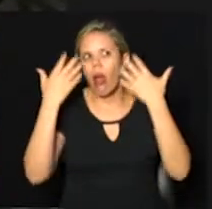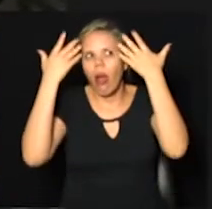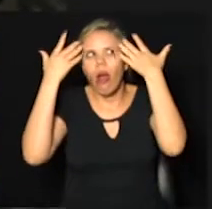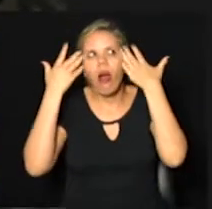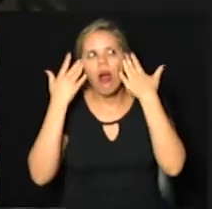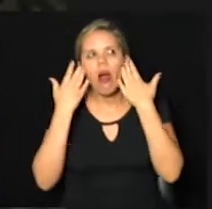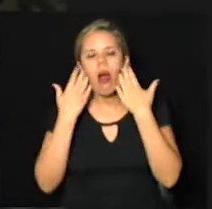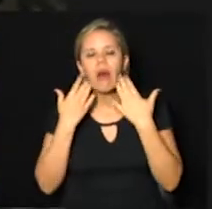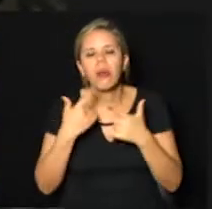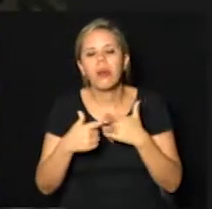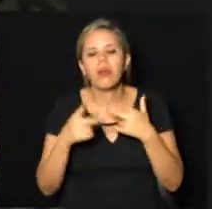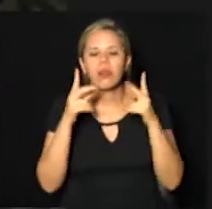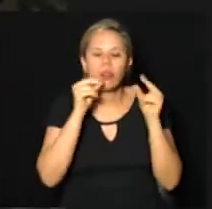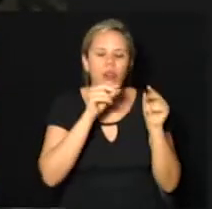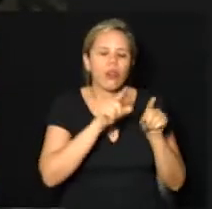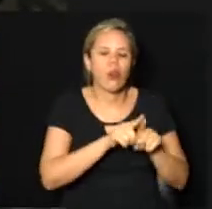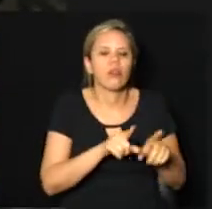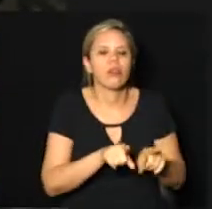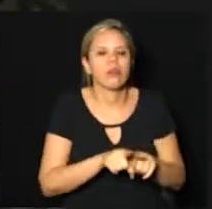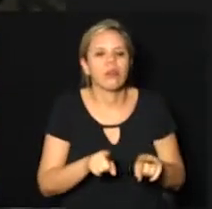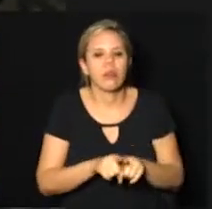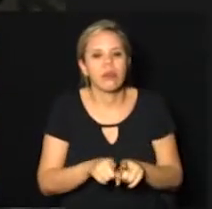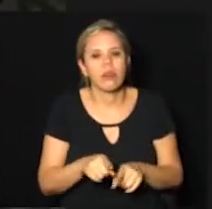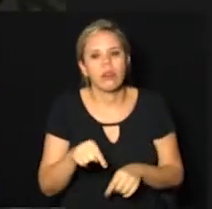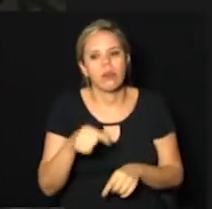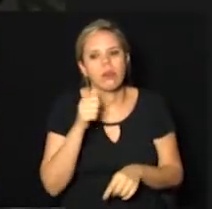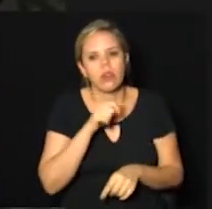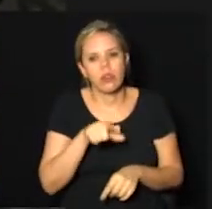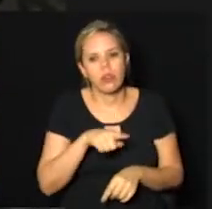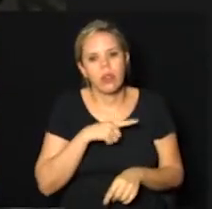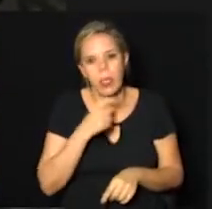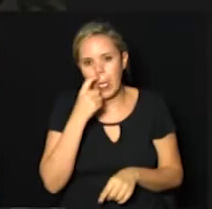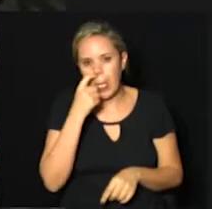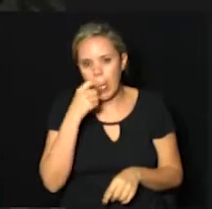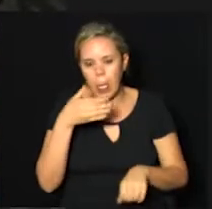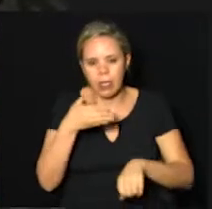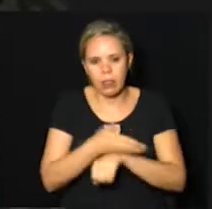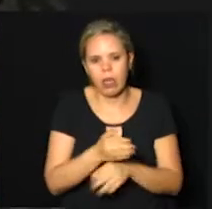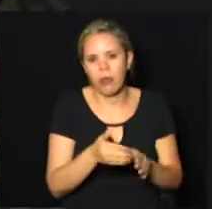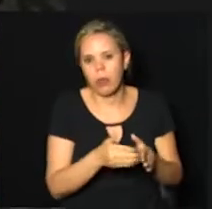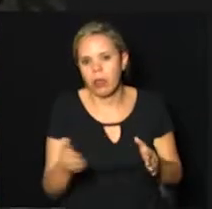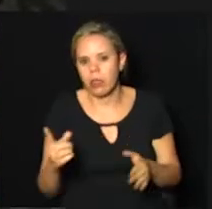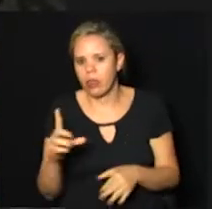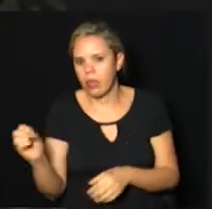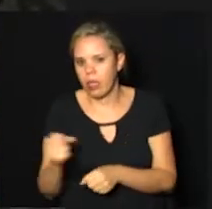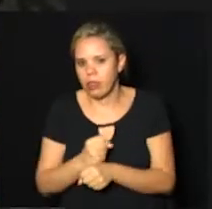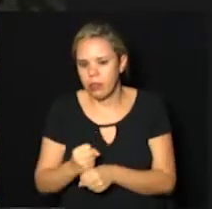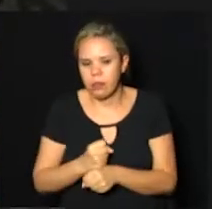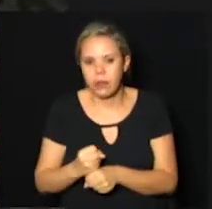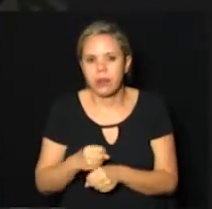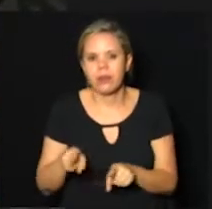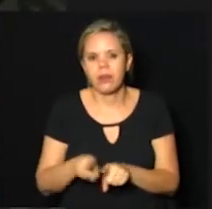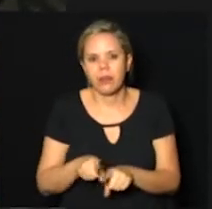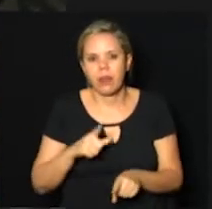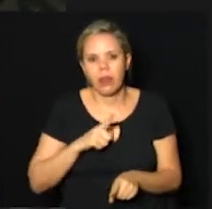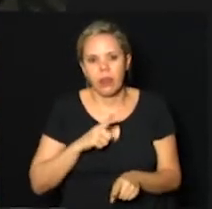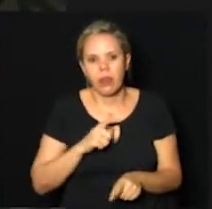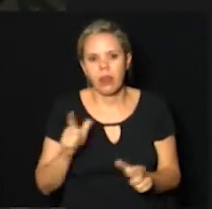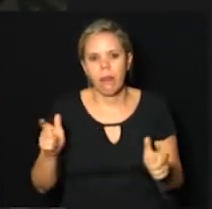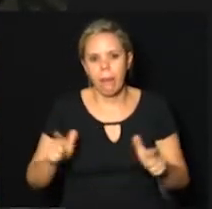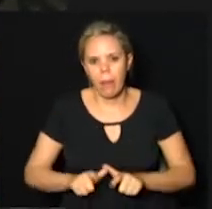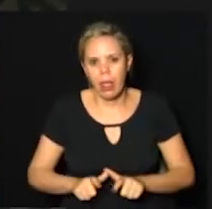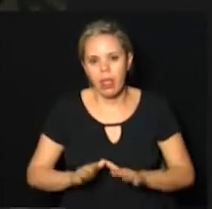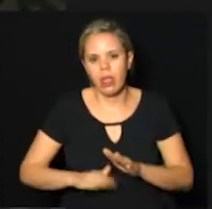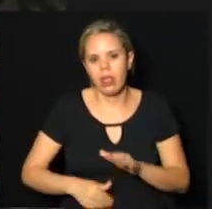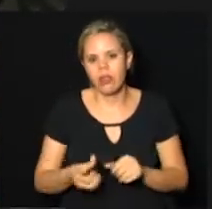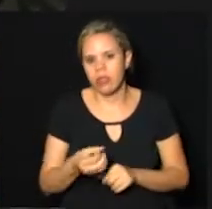tudo isso que a gente conversou. Ela tem que ter entrado na menopausa há menos de 10 anos e ela tem que ter menos de 60